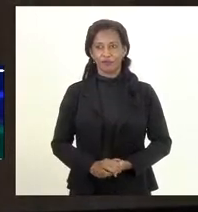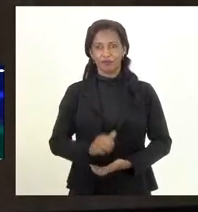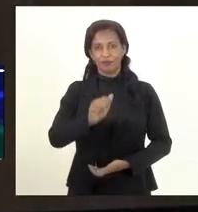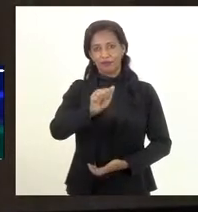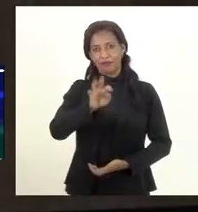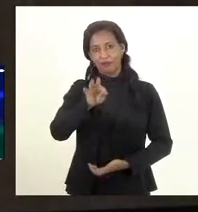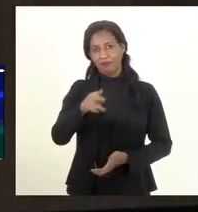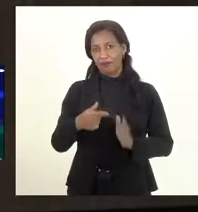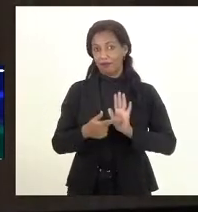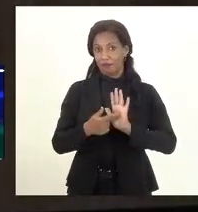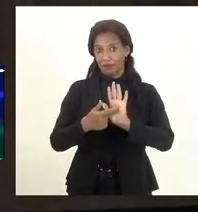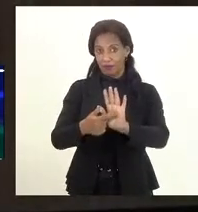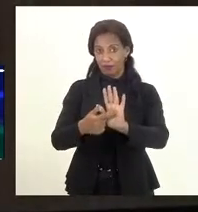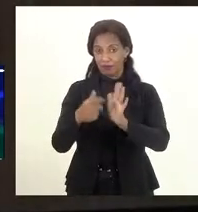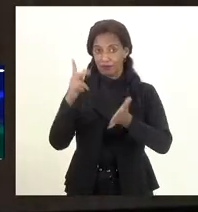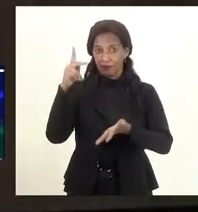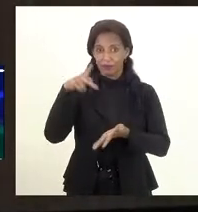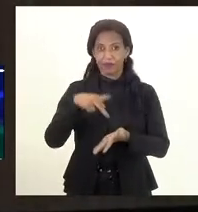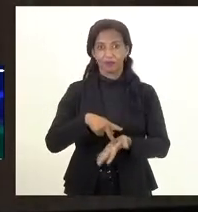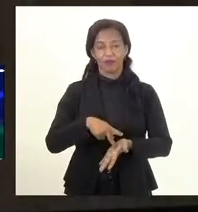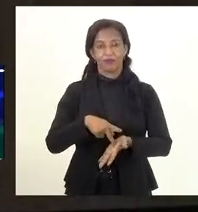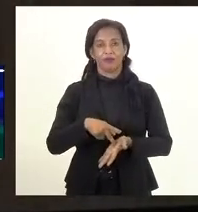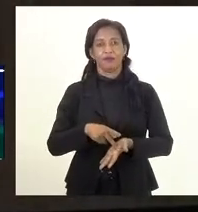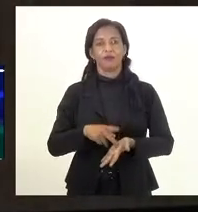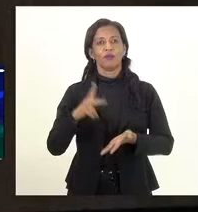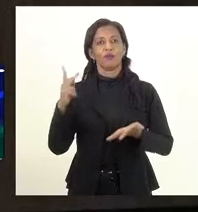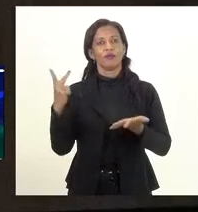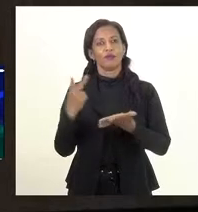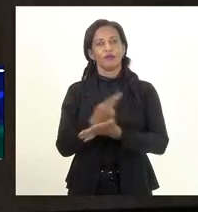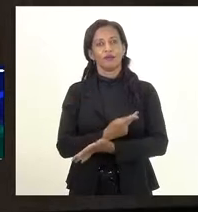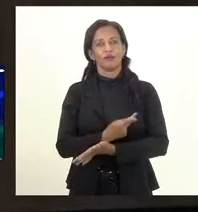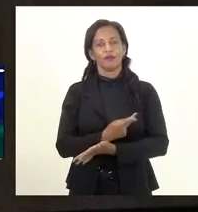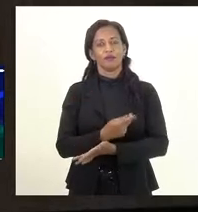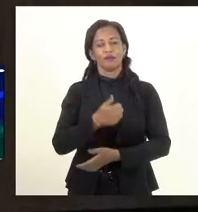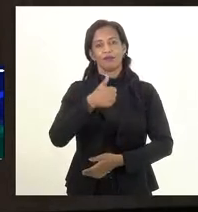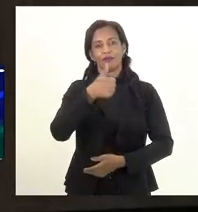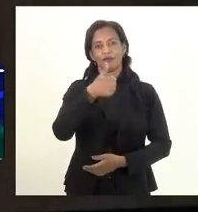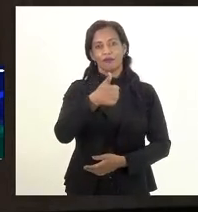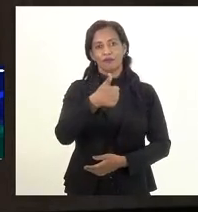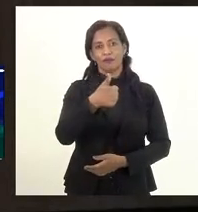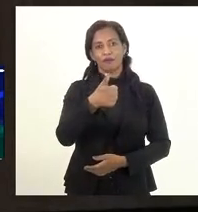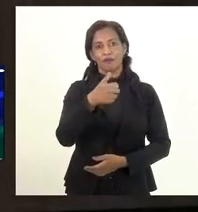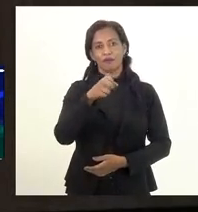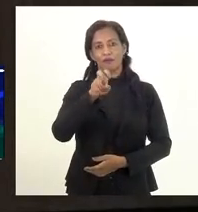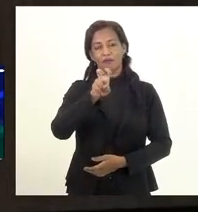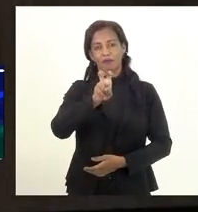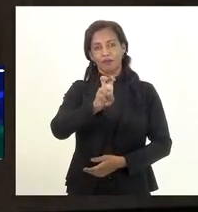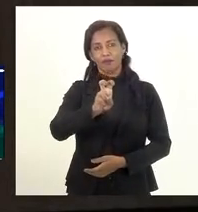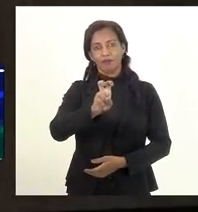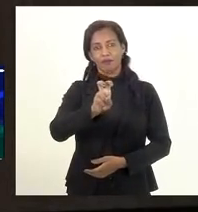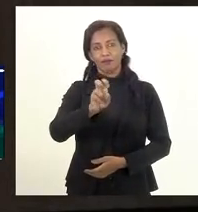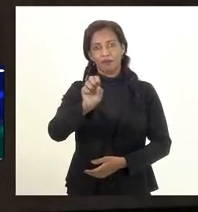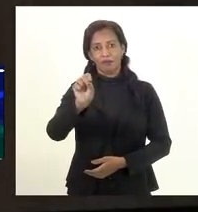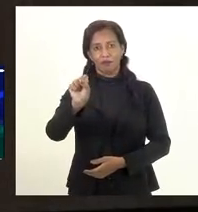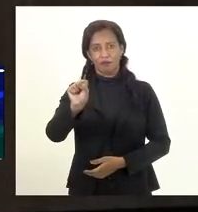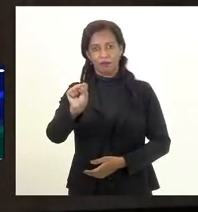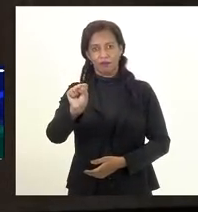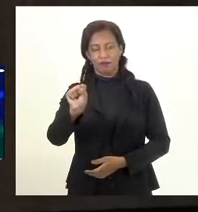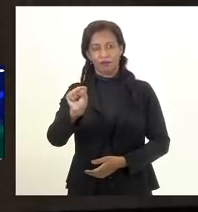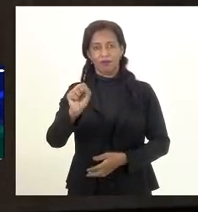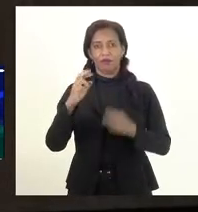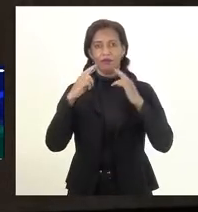tá reflete com exatidão o ocorrido na 158ª